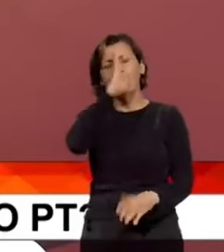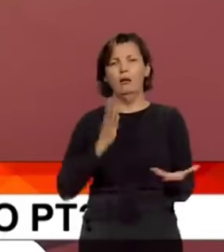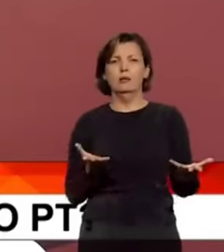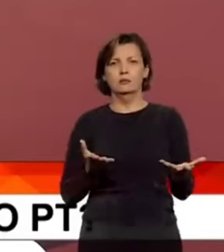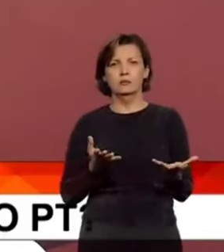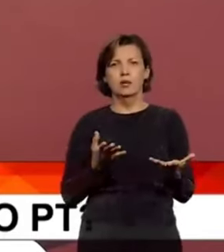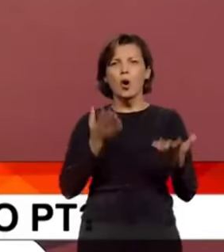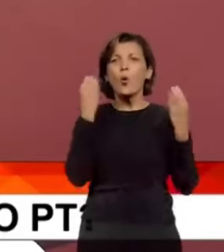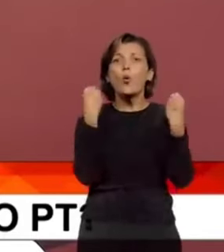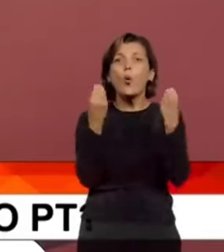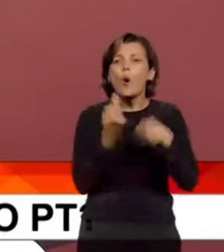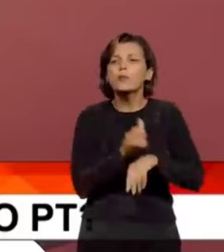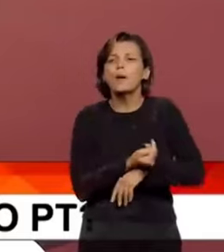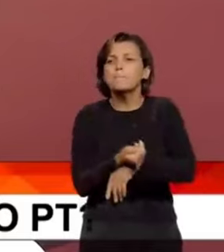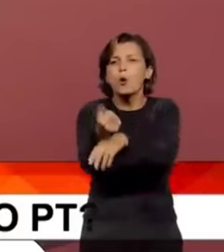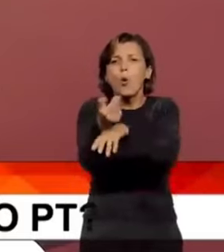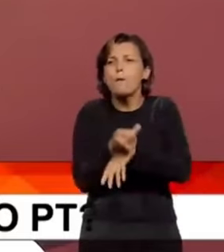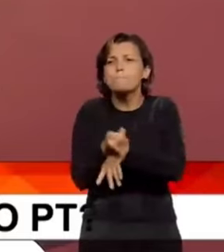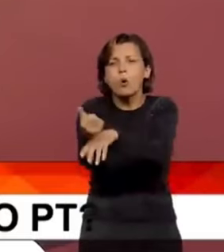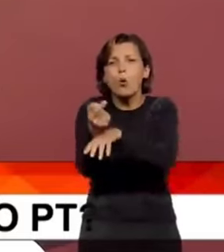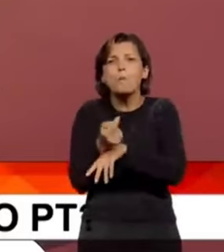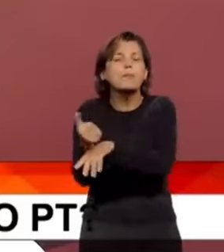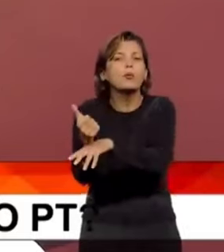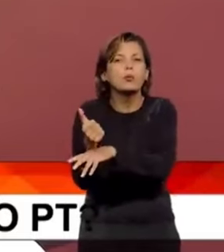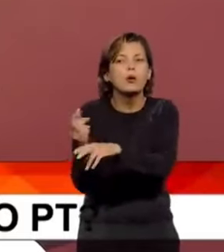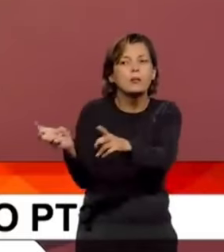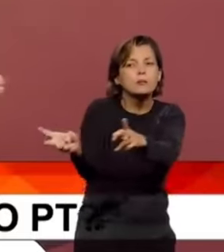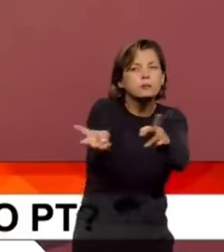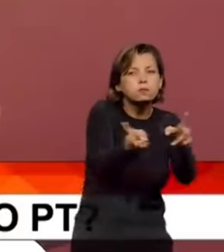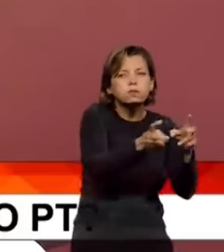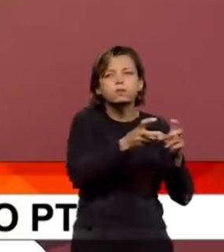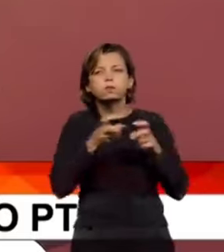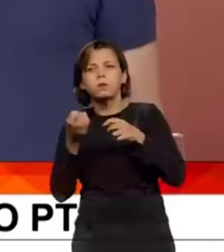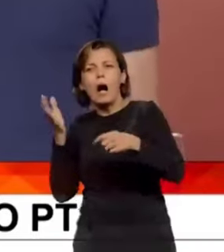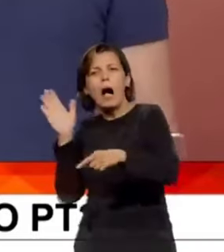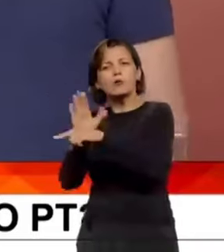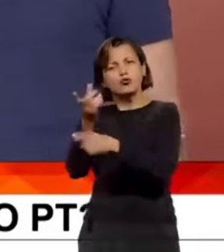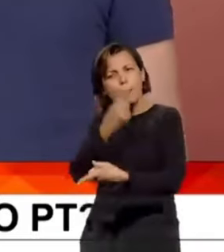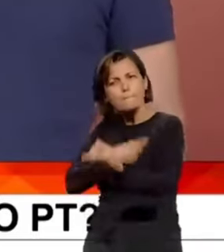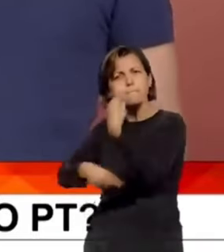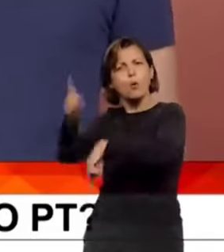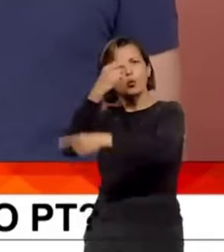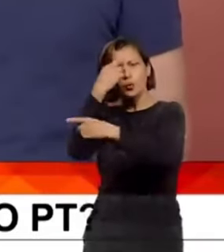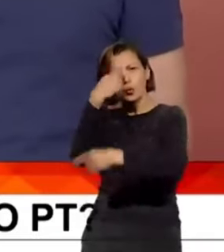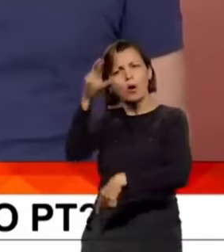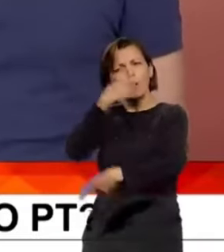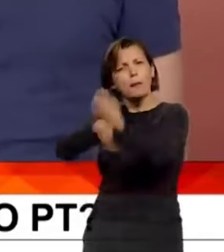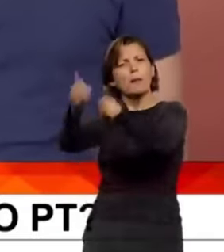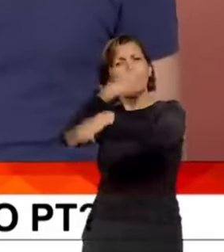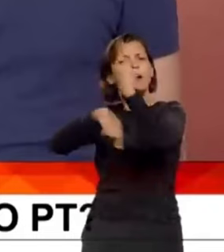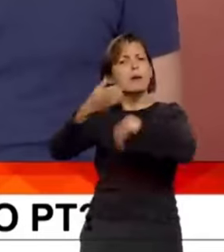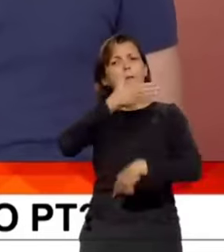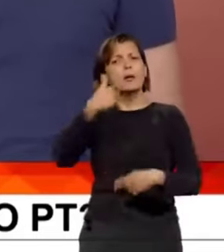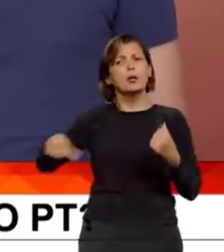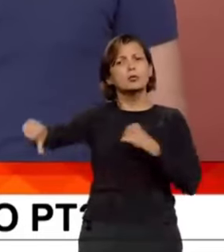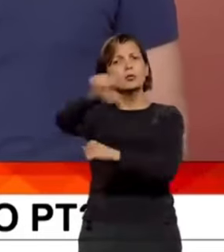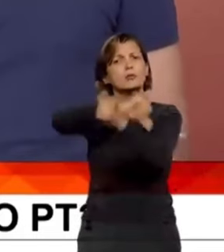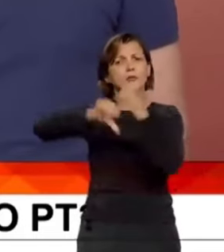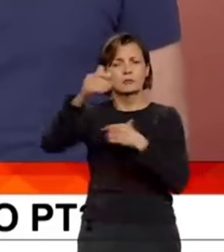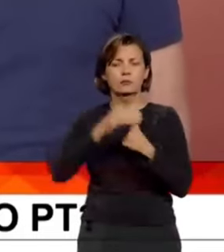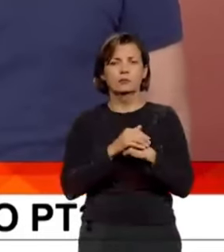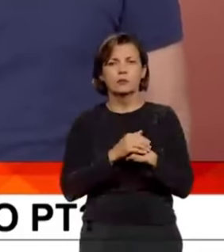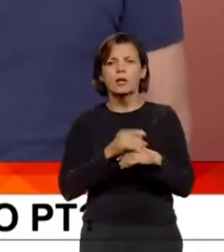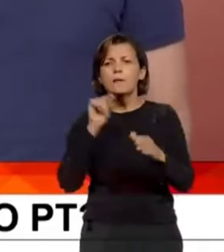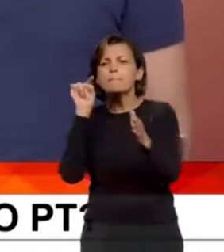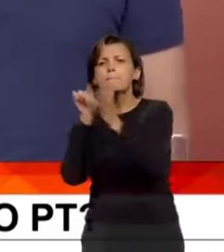investido empreendedorismo esse povo está aumentando a energia da economia e não ia ficar parado aí você pergunta para todos os os